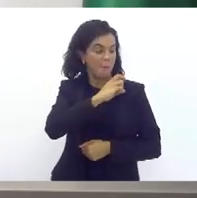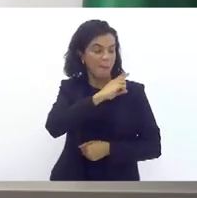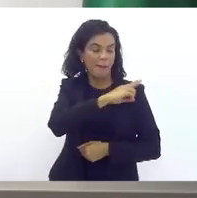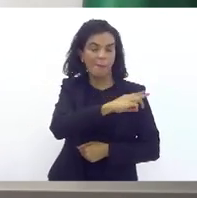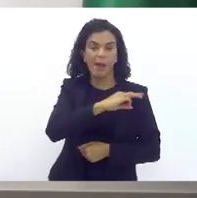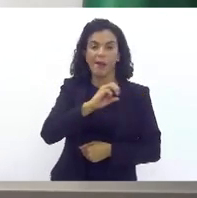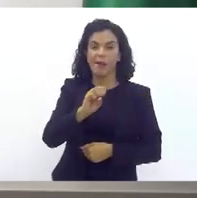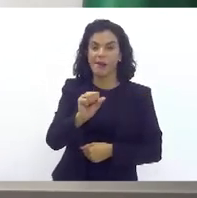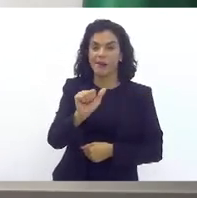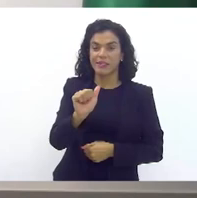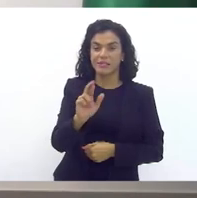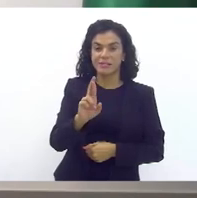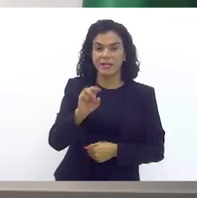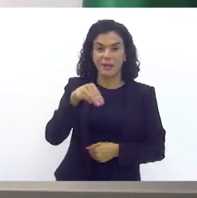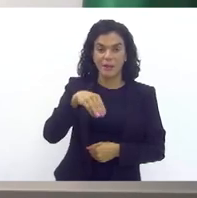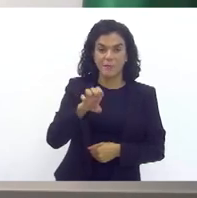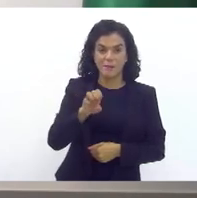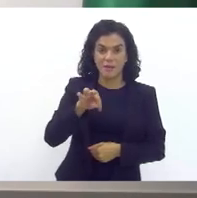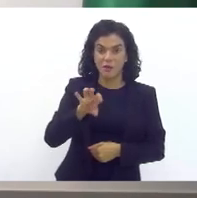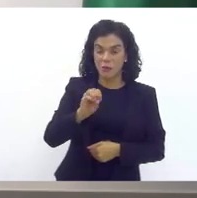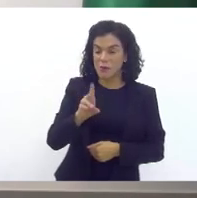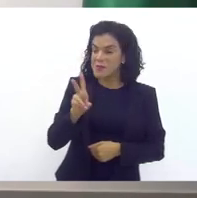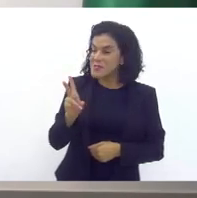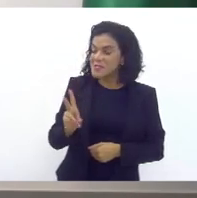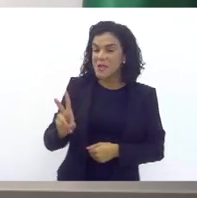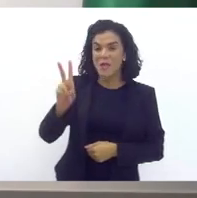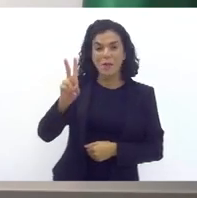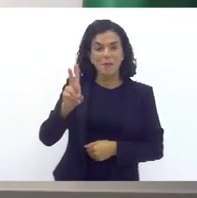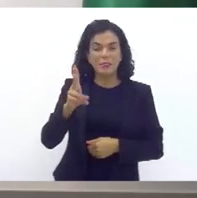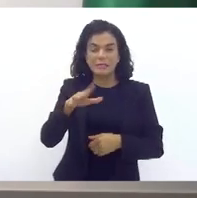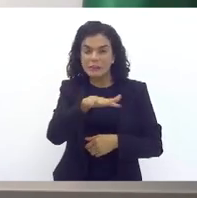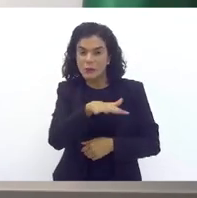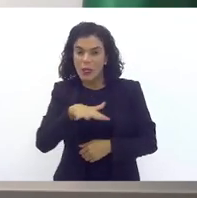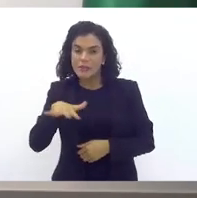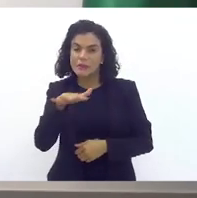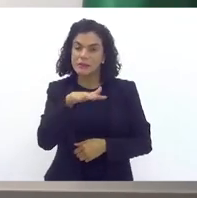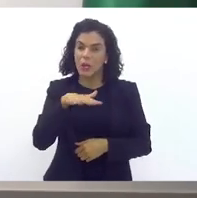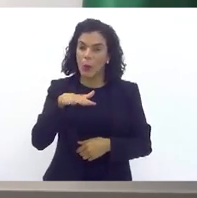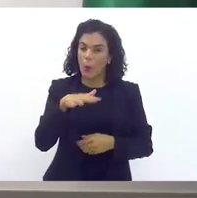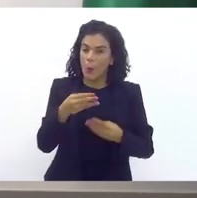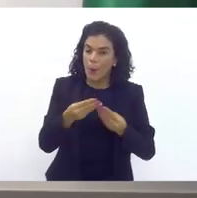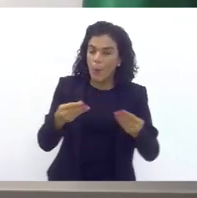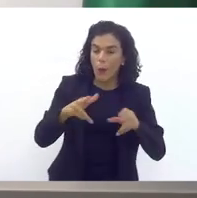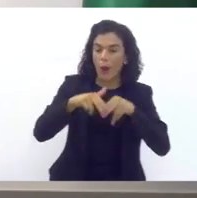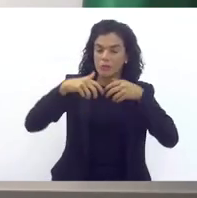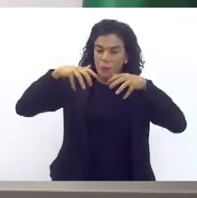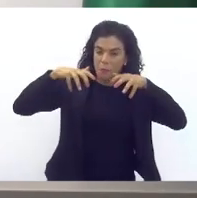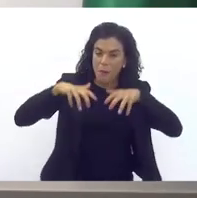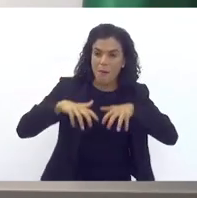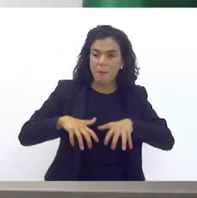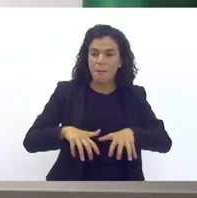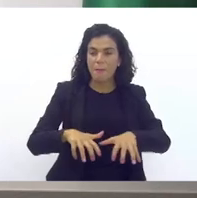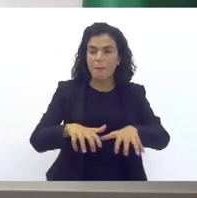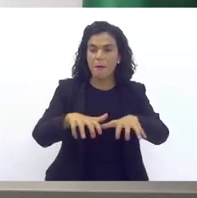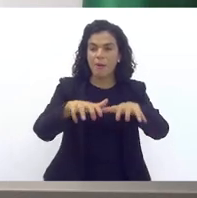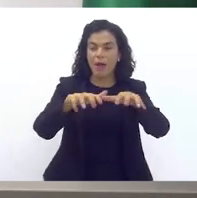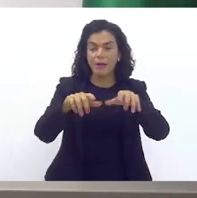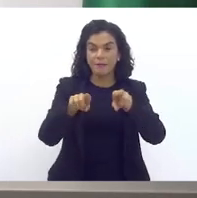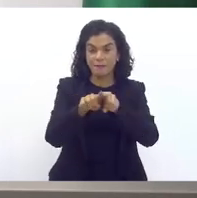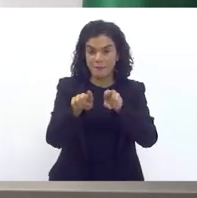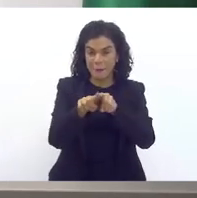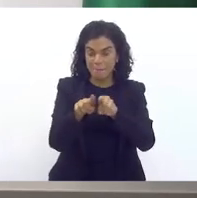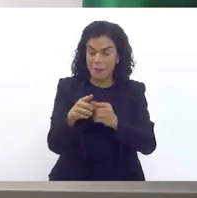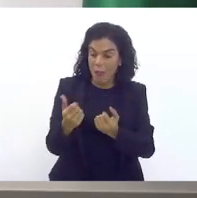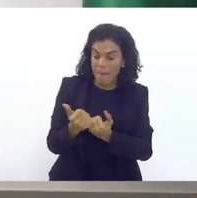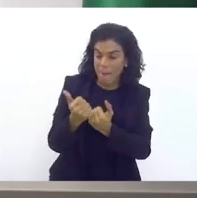muitas vezes, o senhor lá esteve conosco, sempre em situações delicadas, a maioria delas por conta de chuvas, e emprestando o